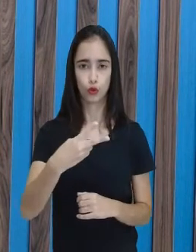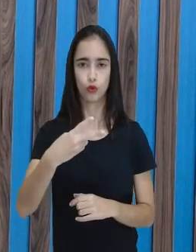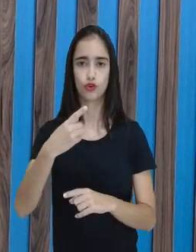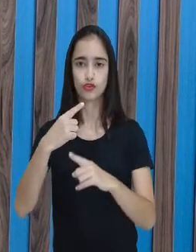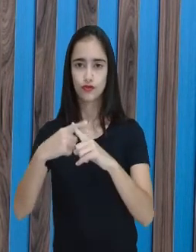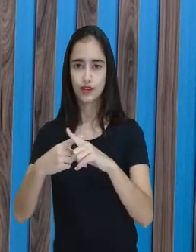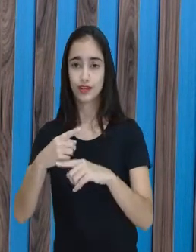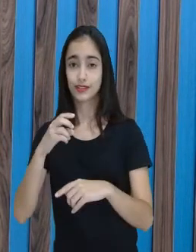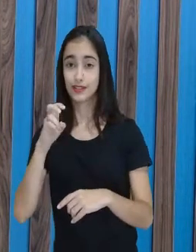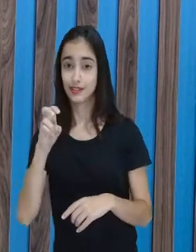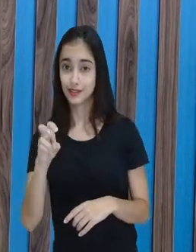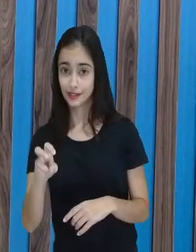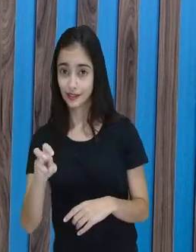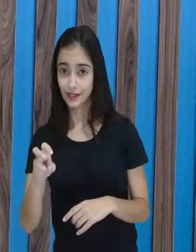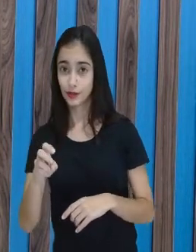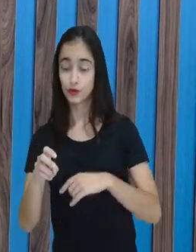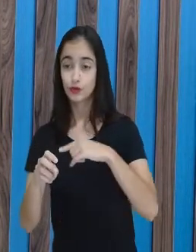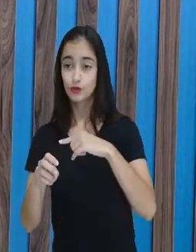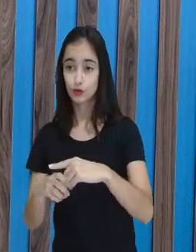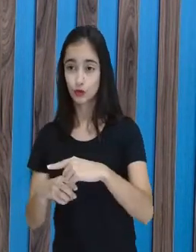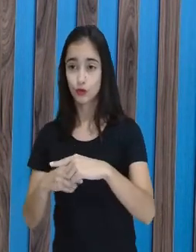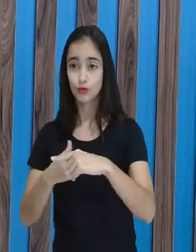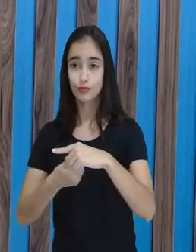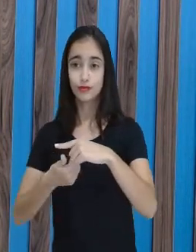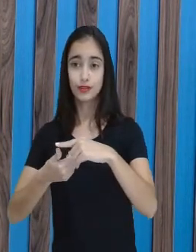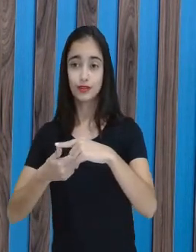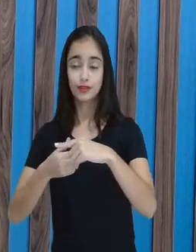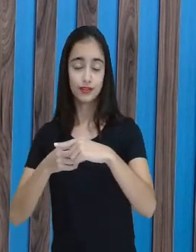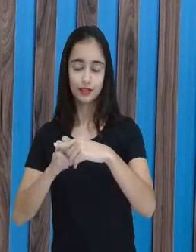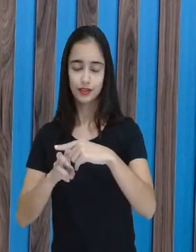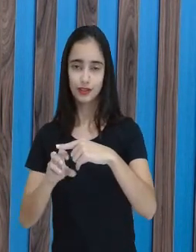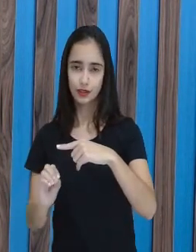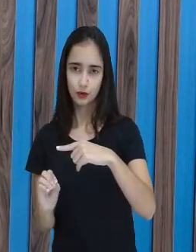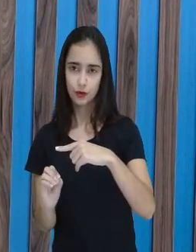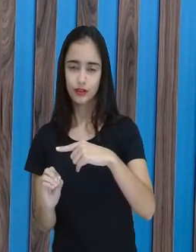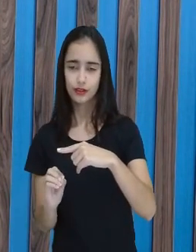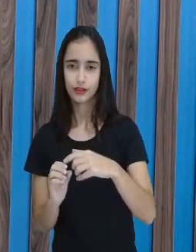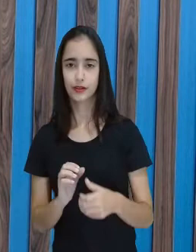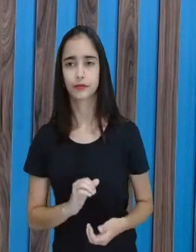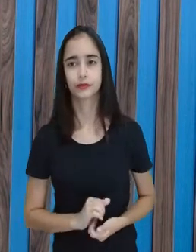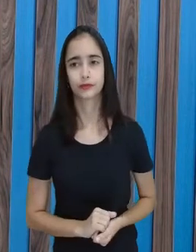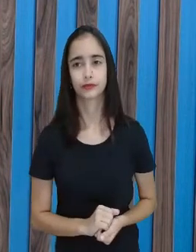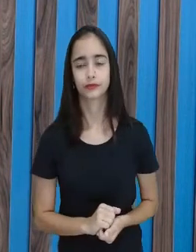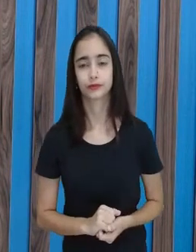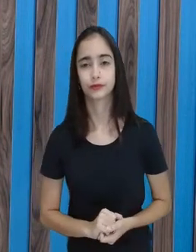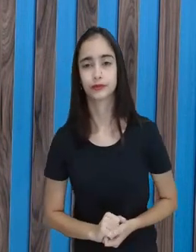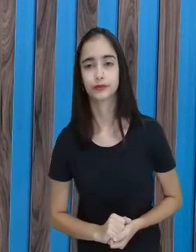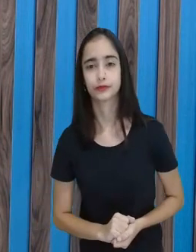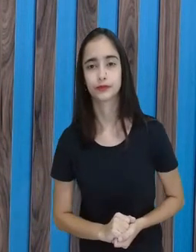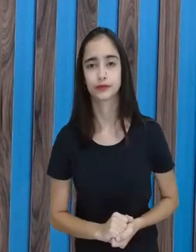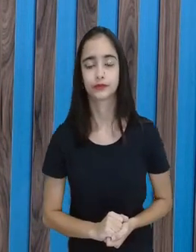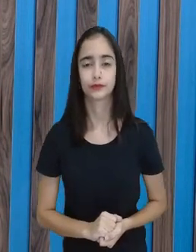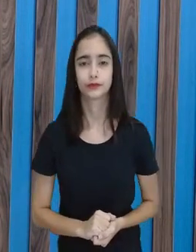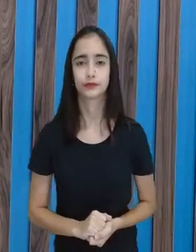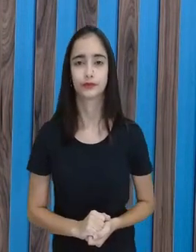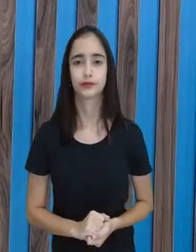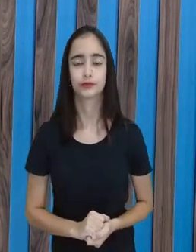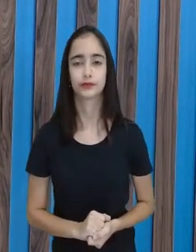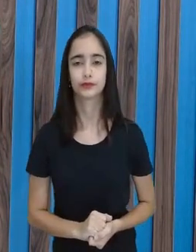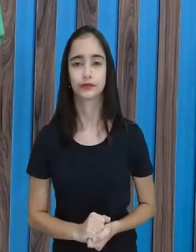por 5. Ficará 2/10 igual a 2 vezes 5